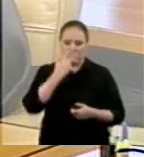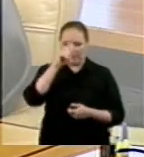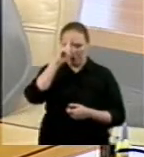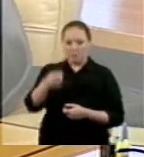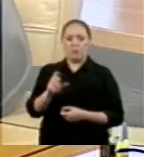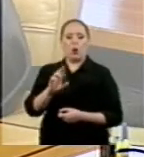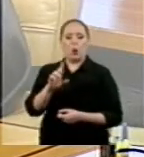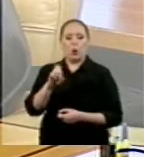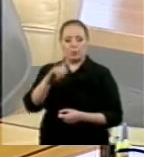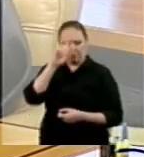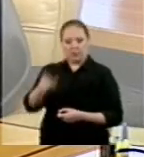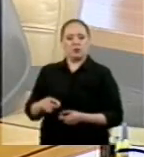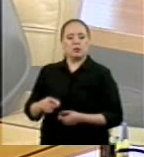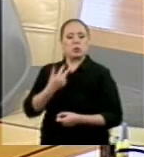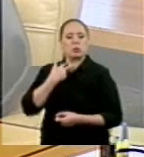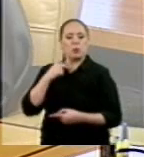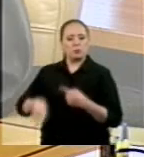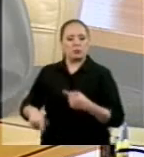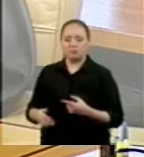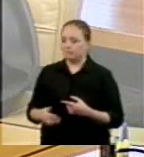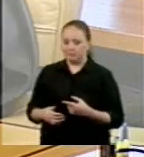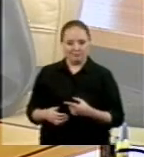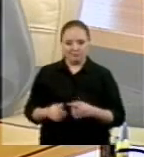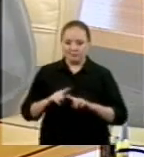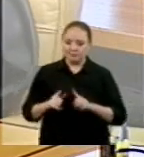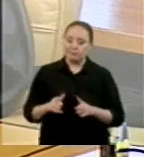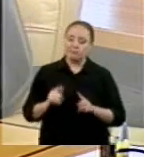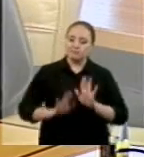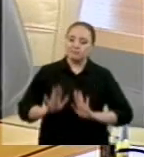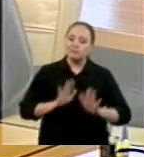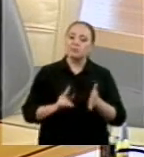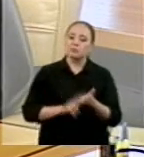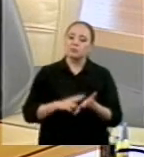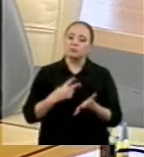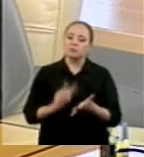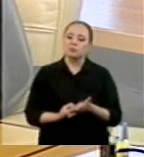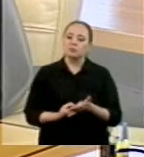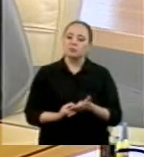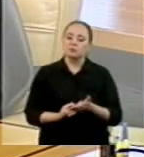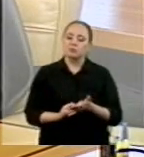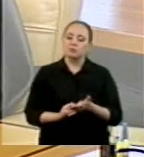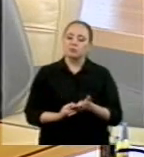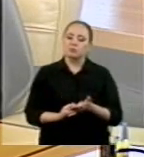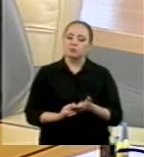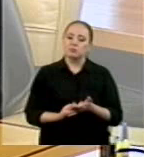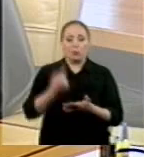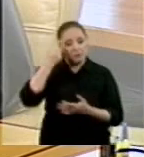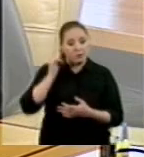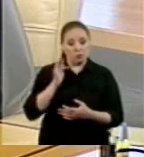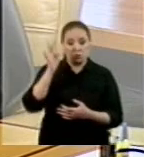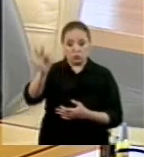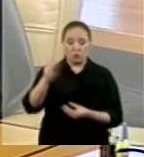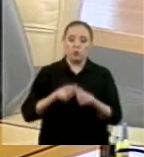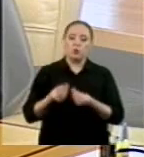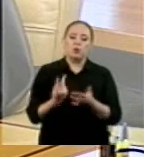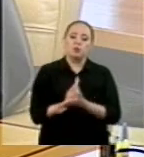no presente, mas também como vetor interpretativo mirando o futuro. E sua aplicação